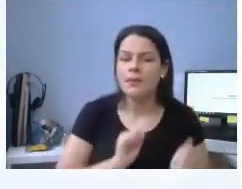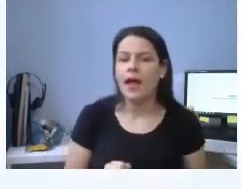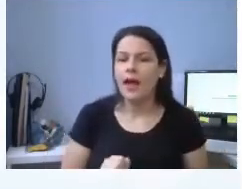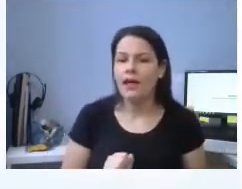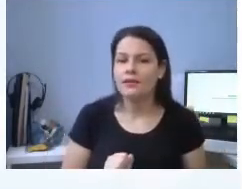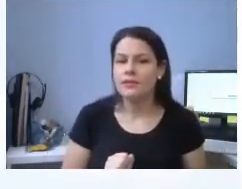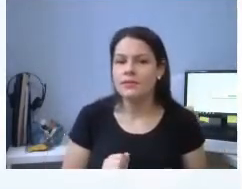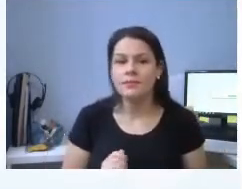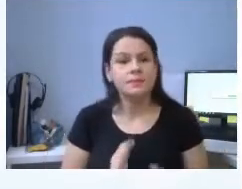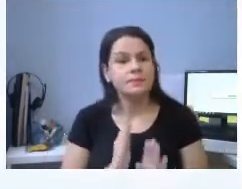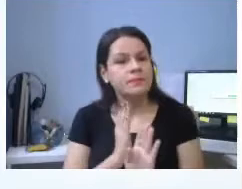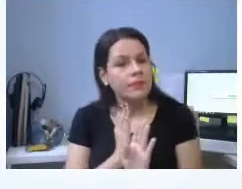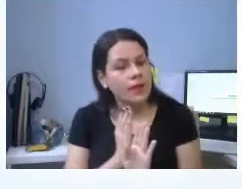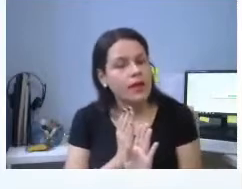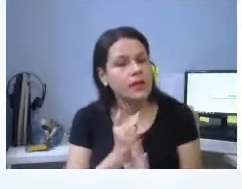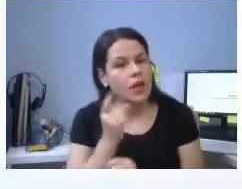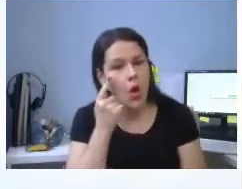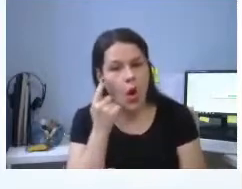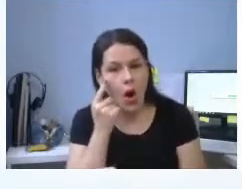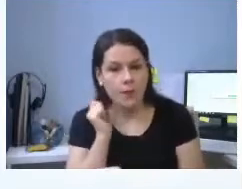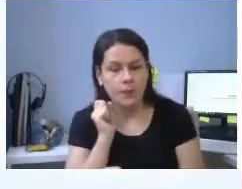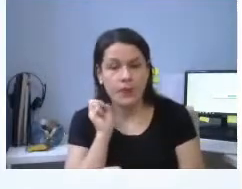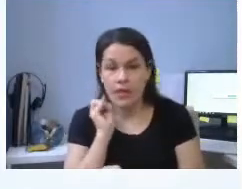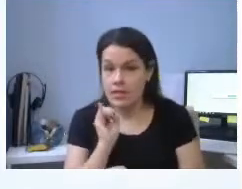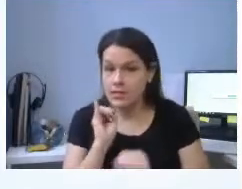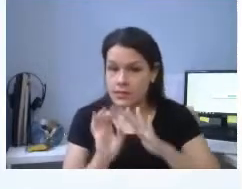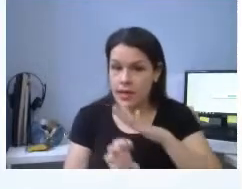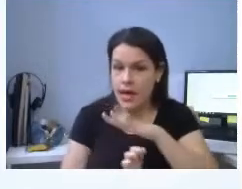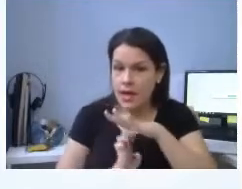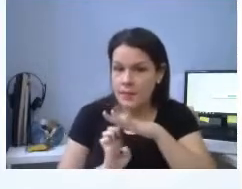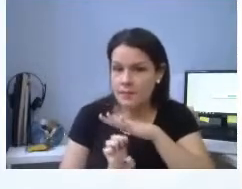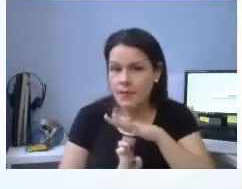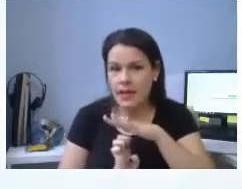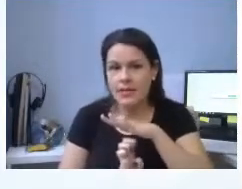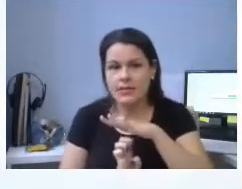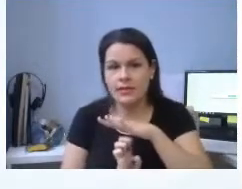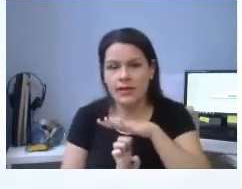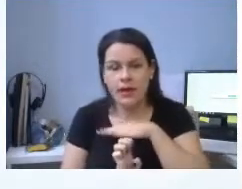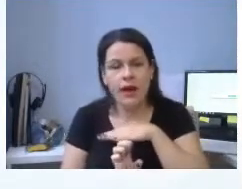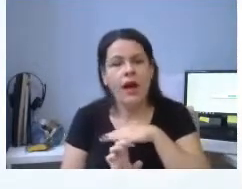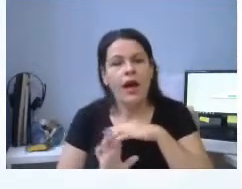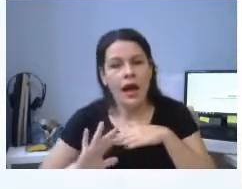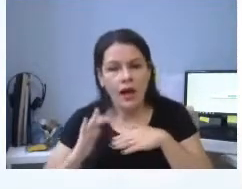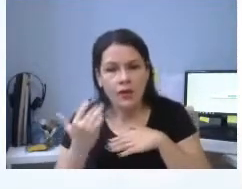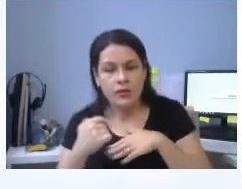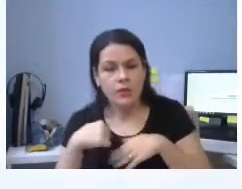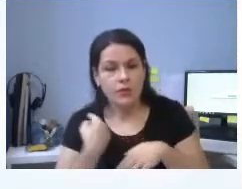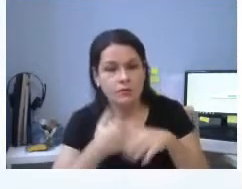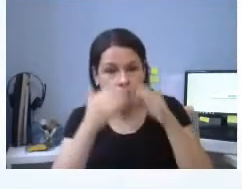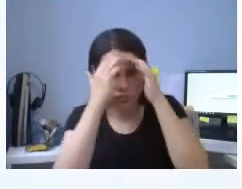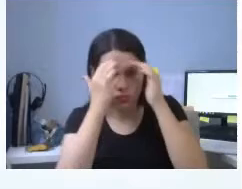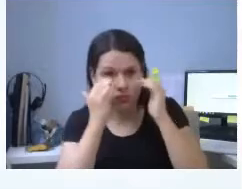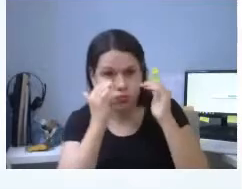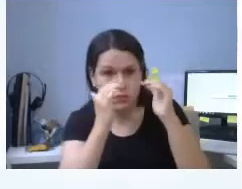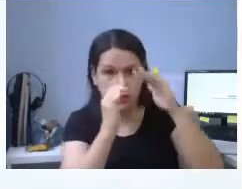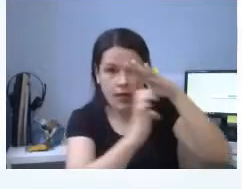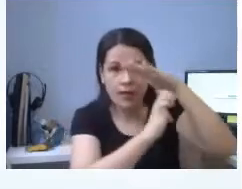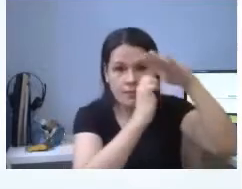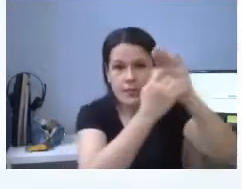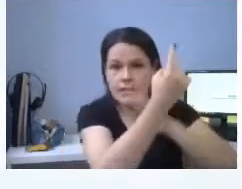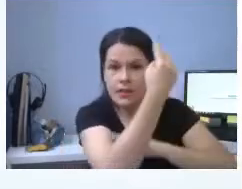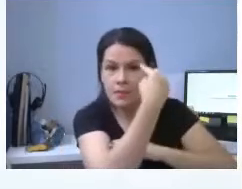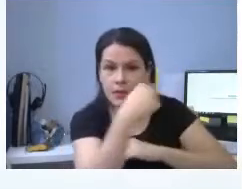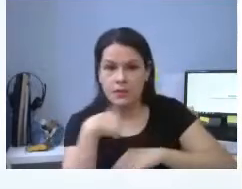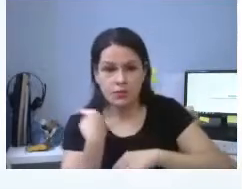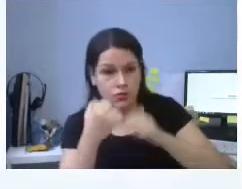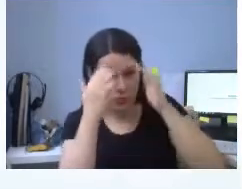Então, como a empresa, como há essa subordinação entre trabalhador e empresa, a empresa